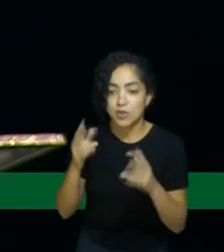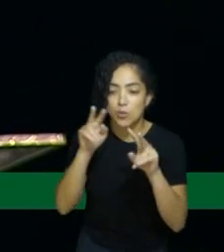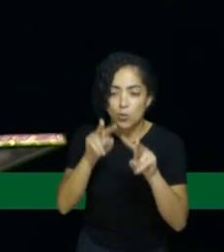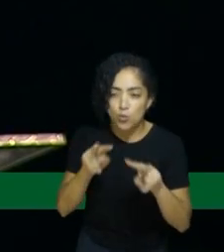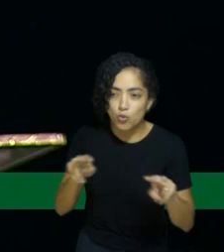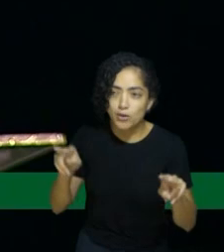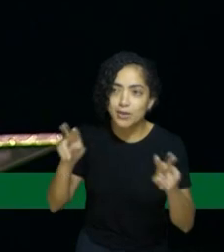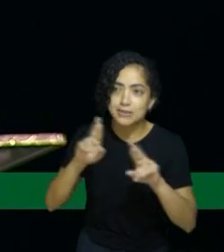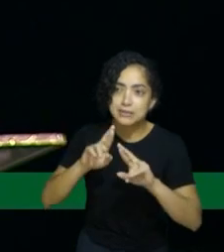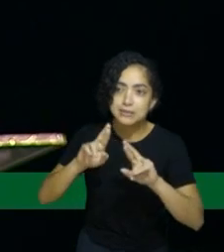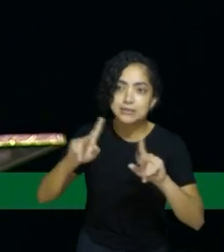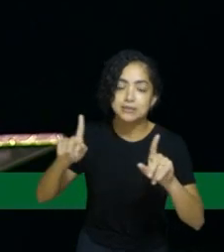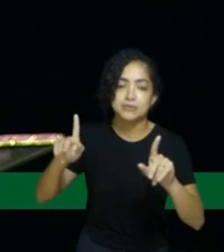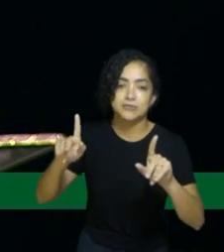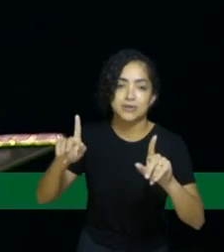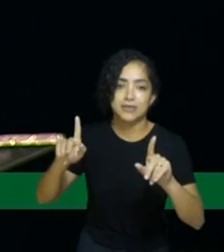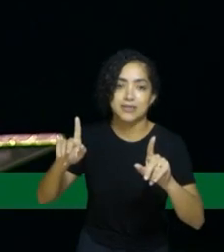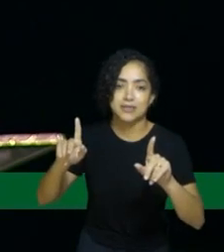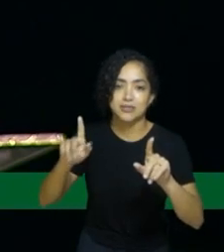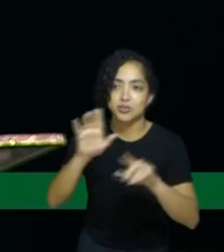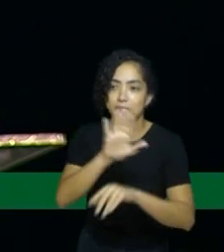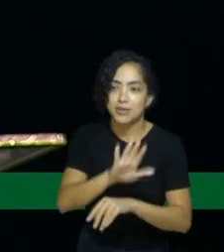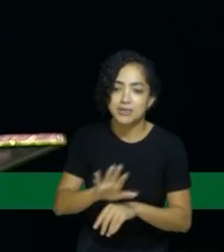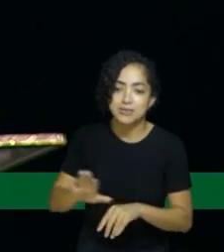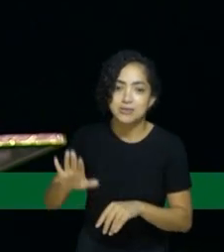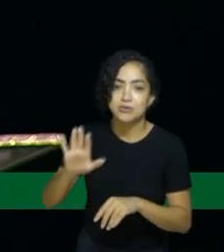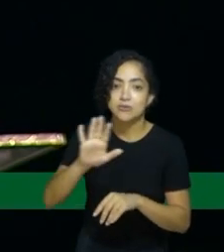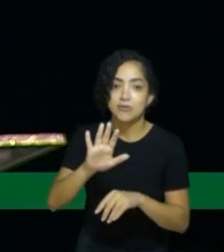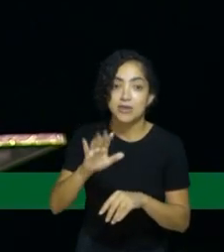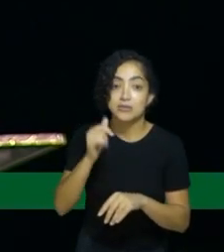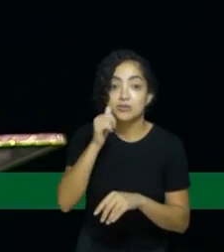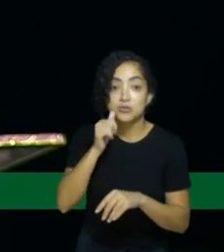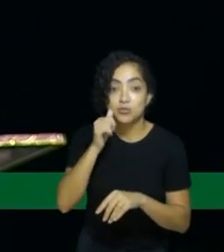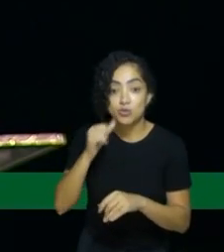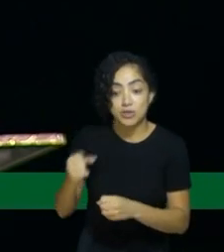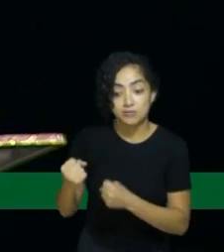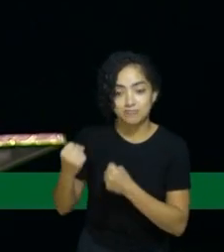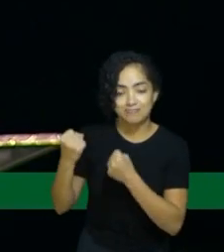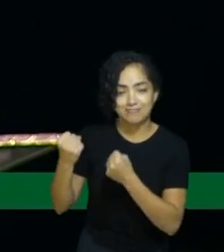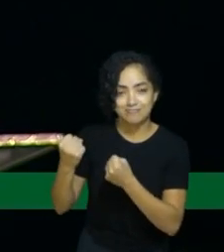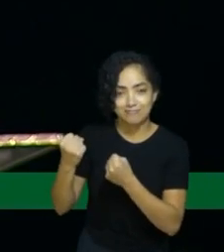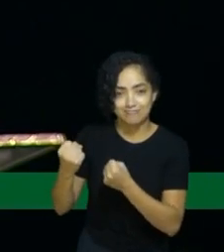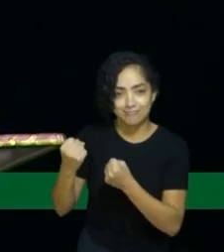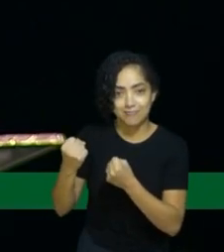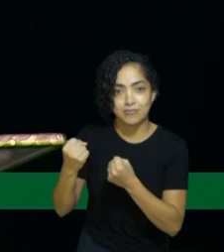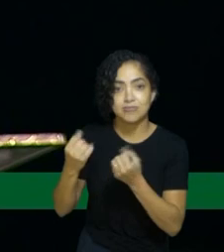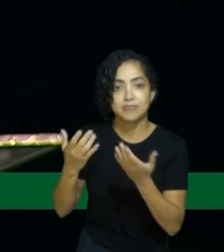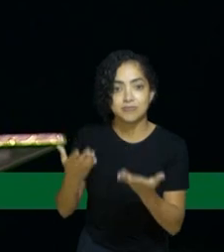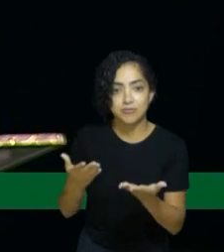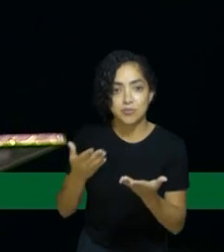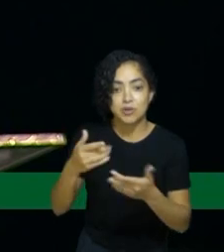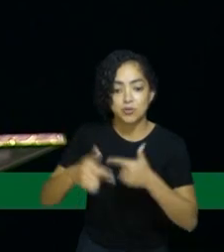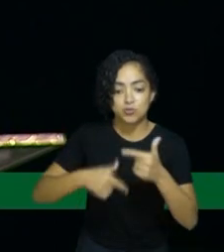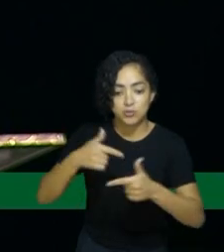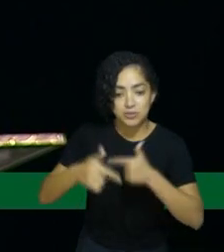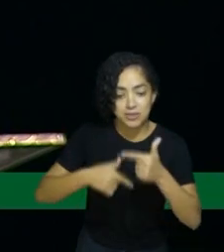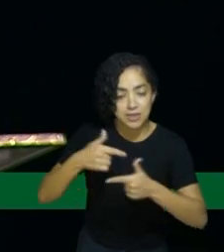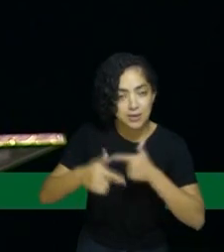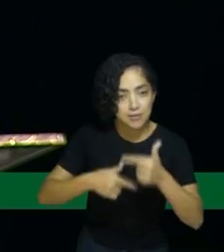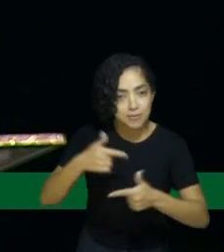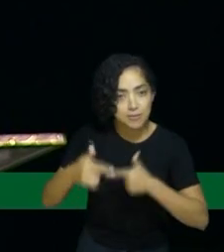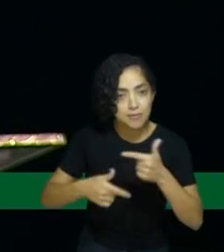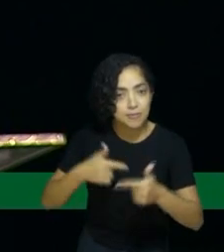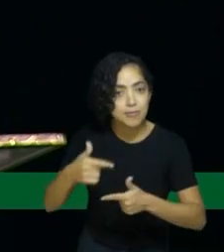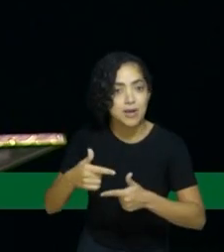diferenciado para para este Universo de mulheres guerreiras que prestam a esse estado um serviço um trabalho de